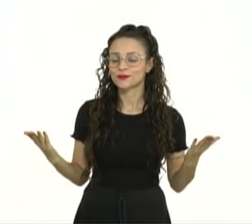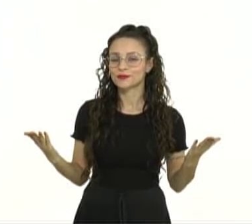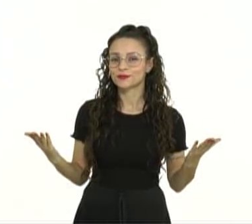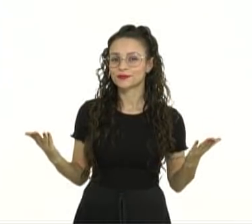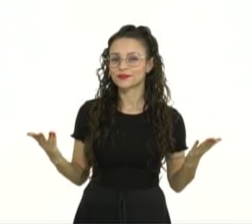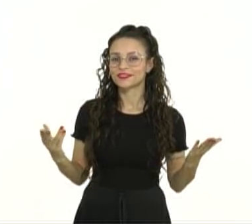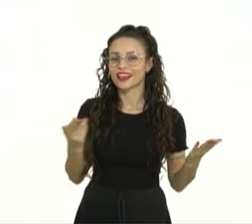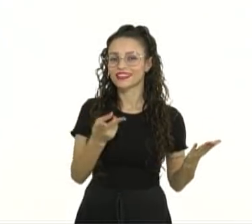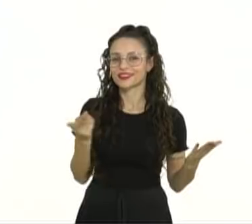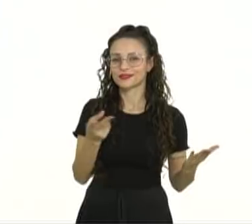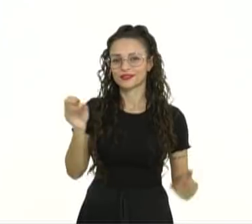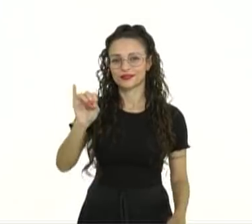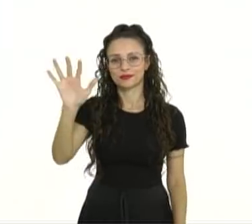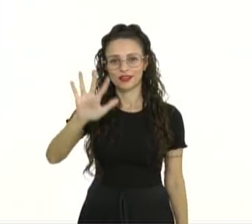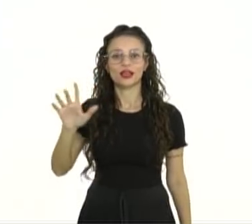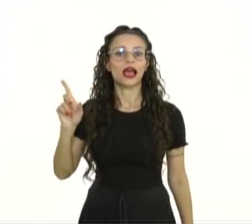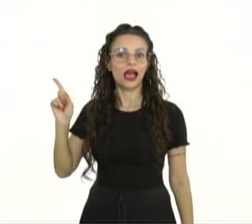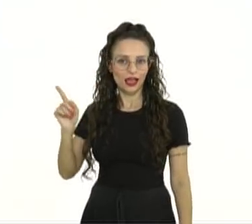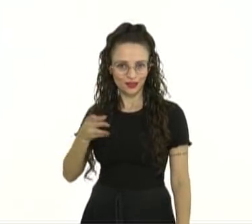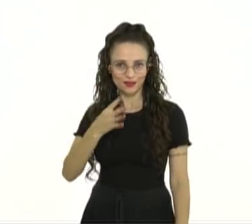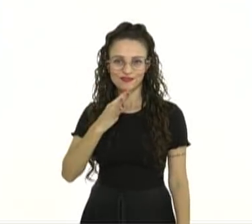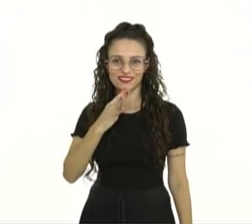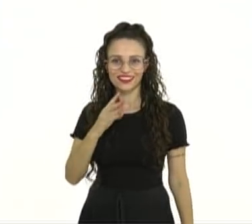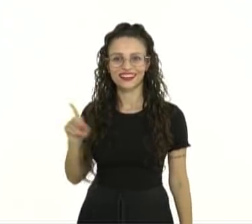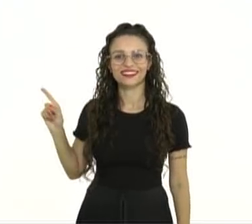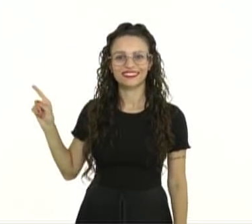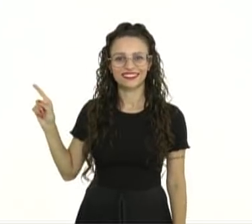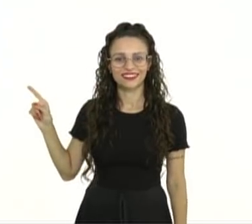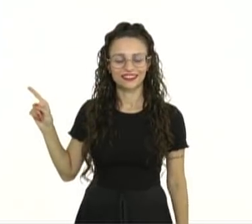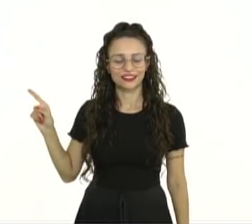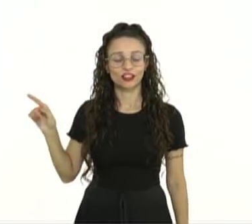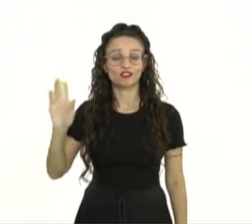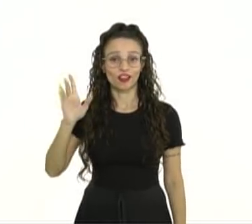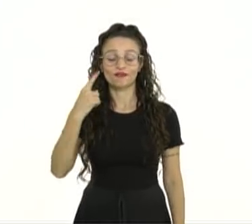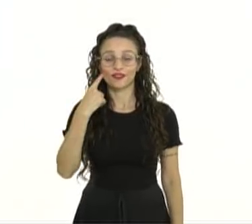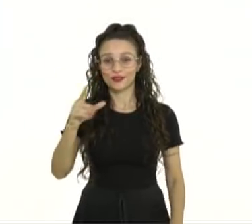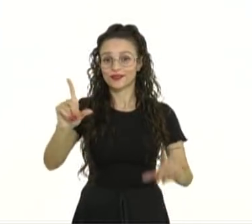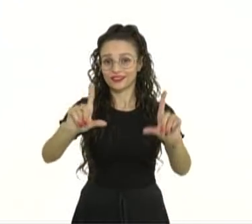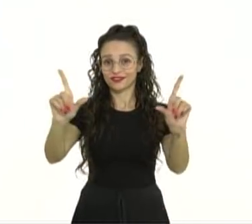imagens? Ah, professor, aqui eu já vi esse lugar, viu? Já passou no jornal.